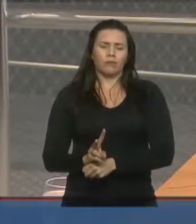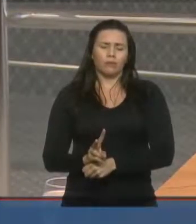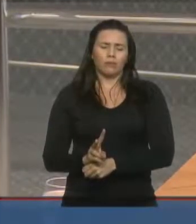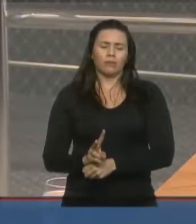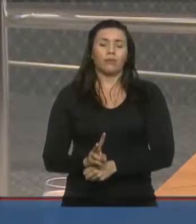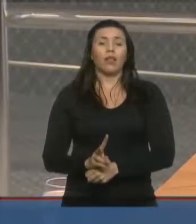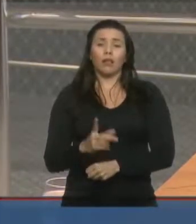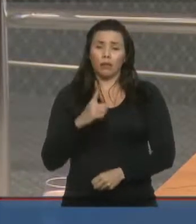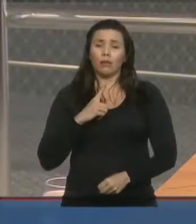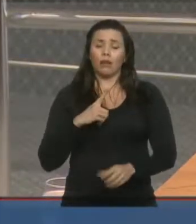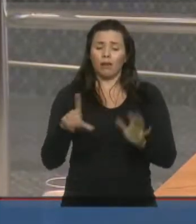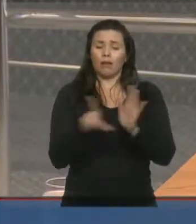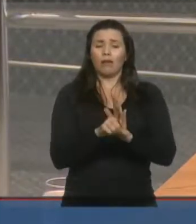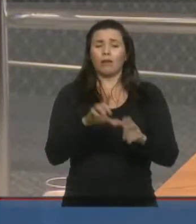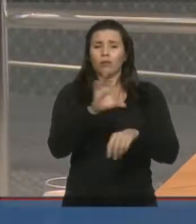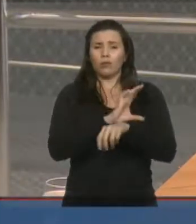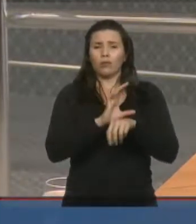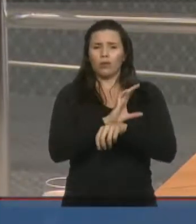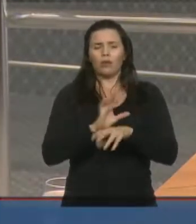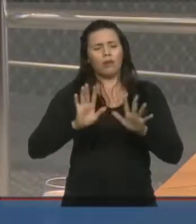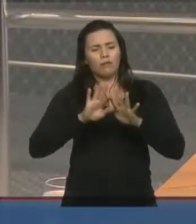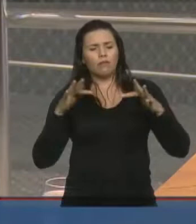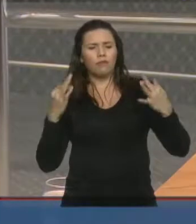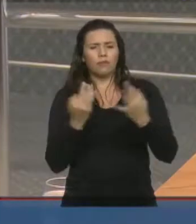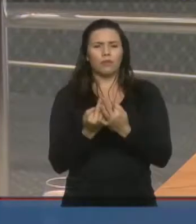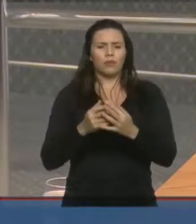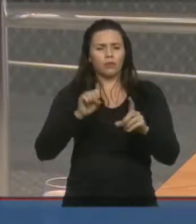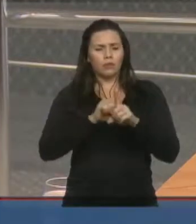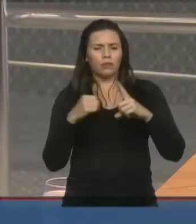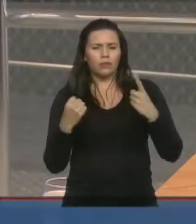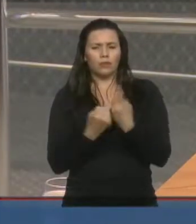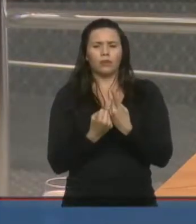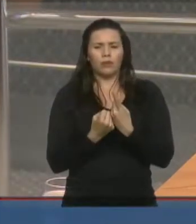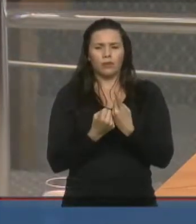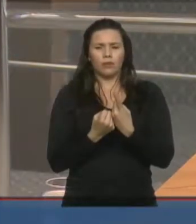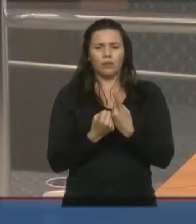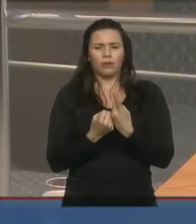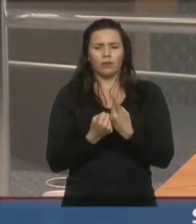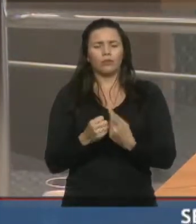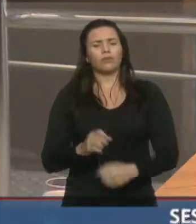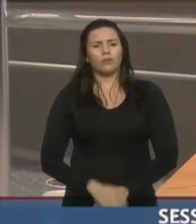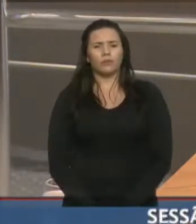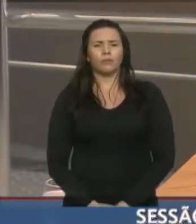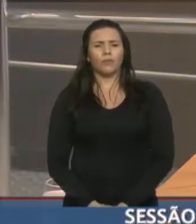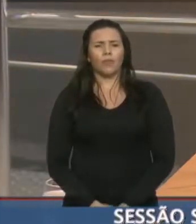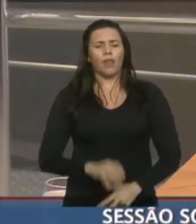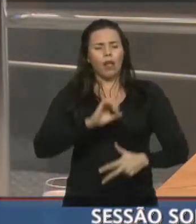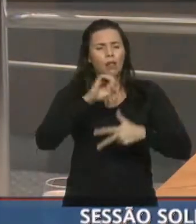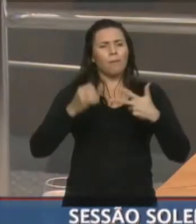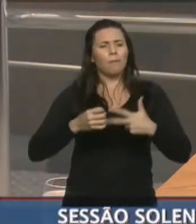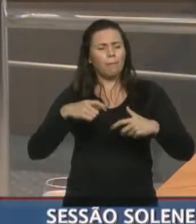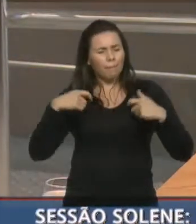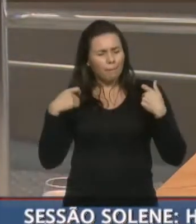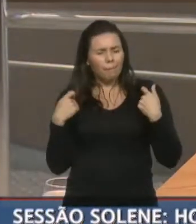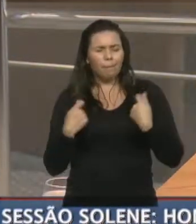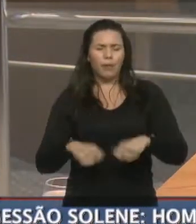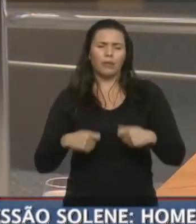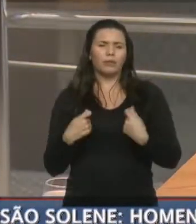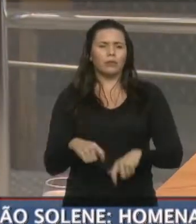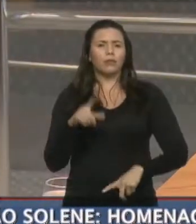nós, todos, família, sociedade, poder público, devemos a estas e a todas as futuras gerações de crianças e